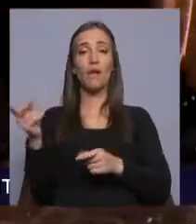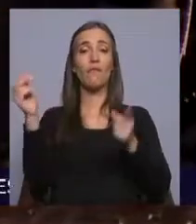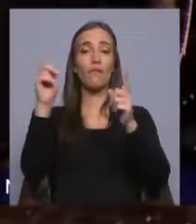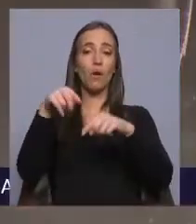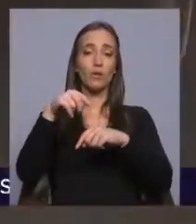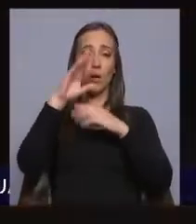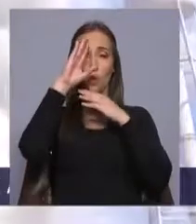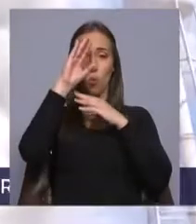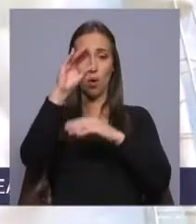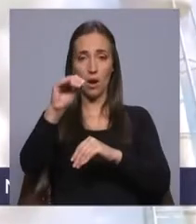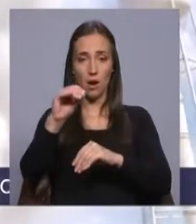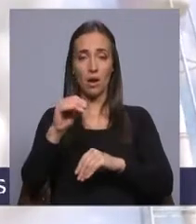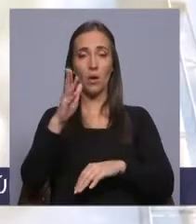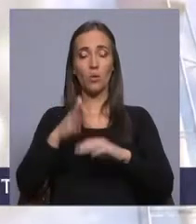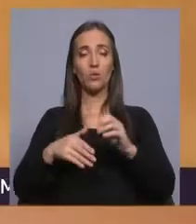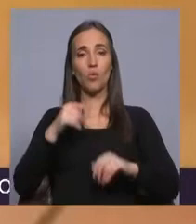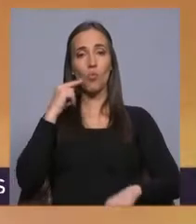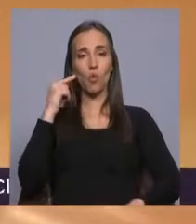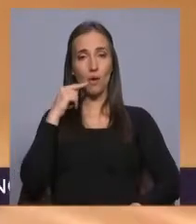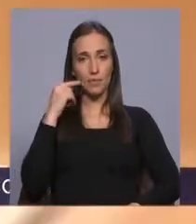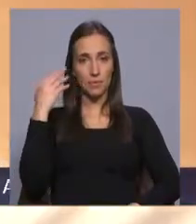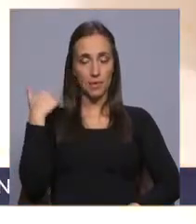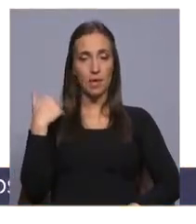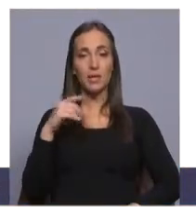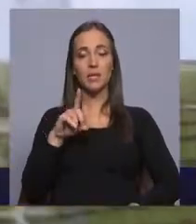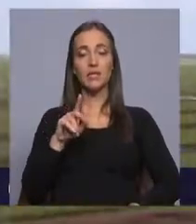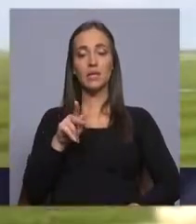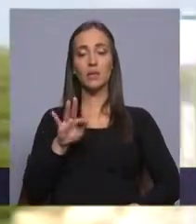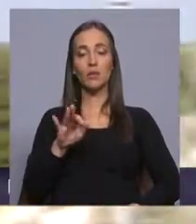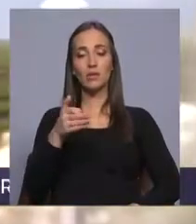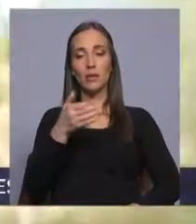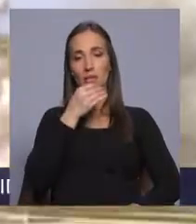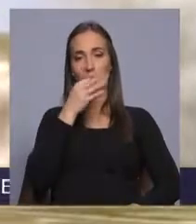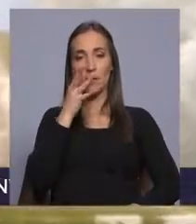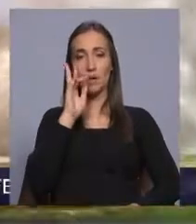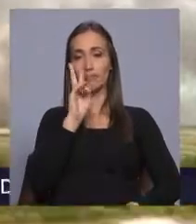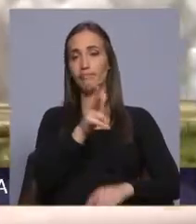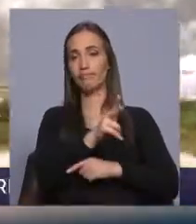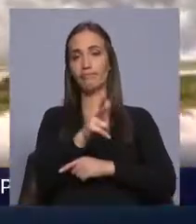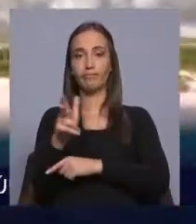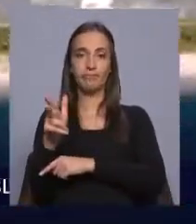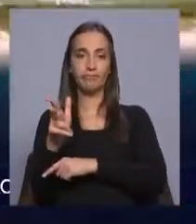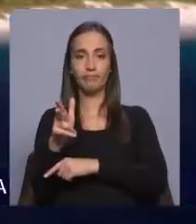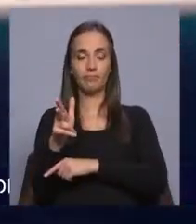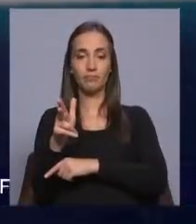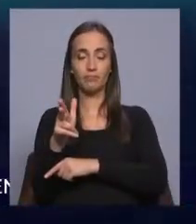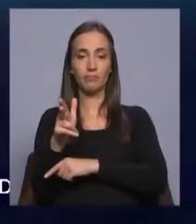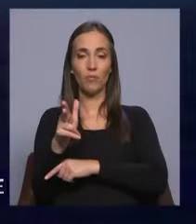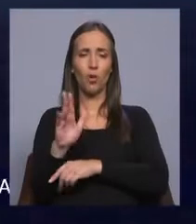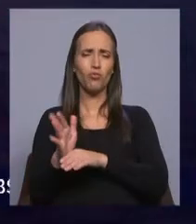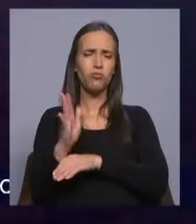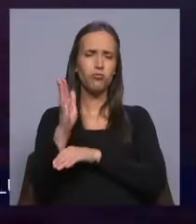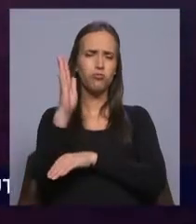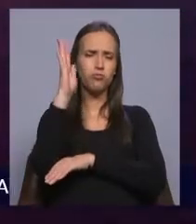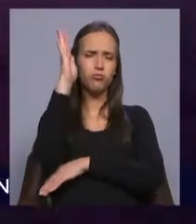caminho da Lua. Foi na passada quarta-feira, eram 6h47 da madrugada, quando estas imagens são extraordinárias. O poderosíssimo foguetão Space